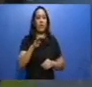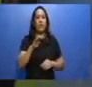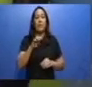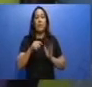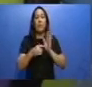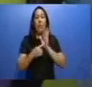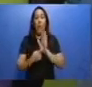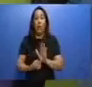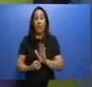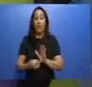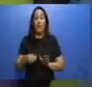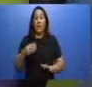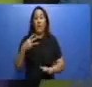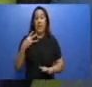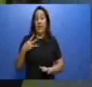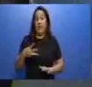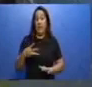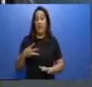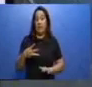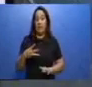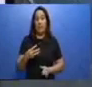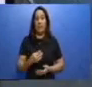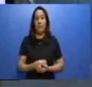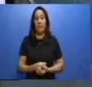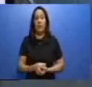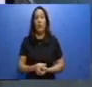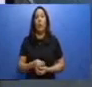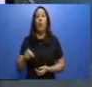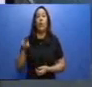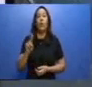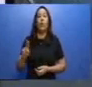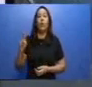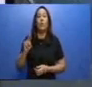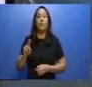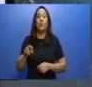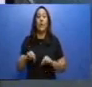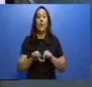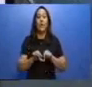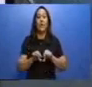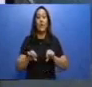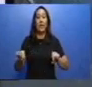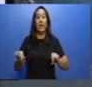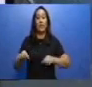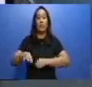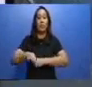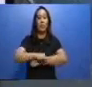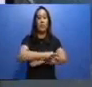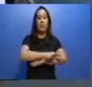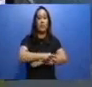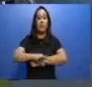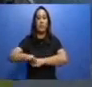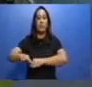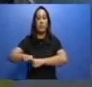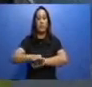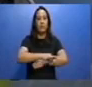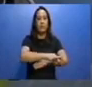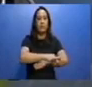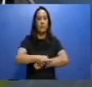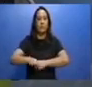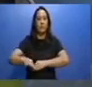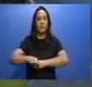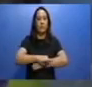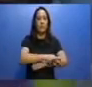3 delas na malha a seguir. Use régua lá, nossa amiga. Use régua para o traçado.